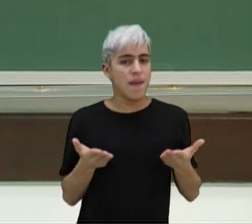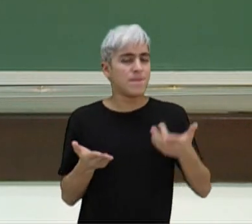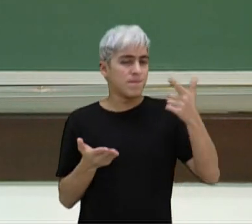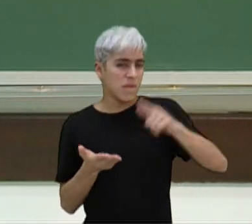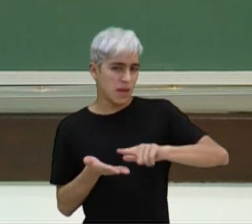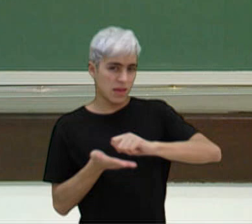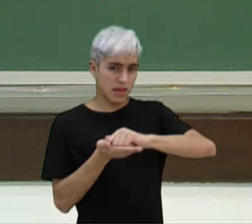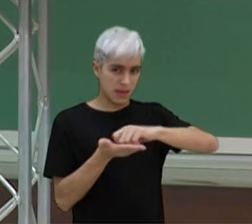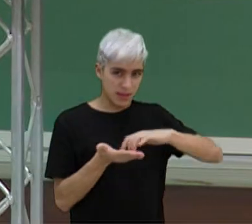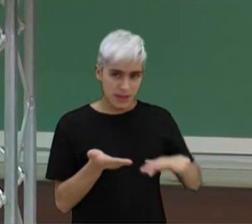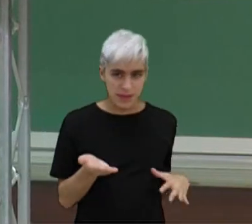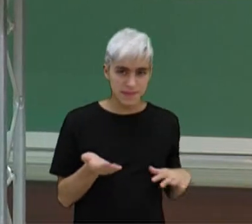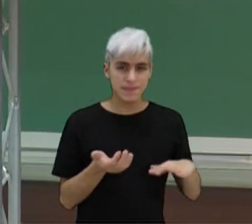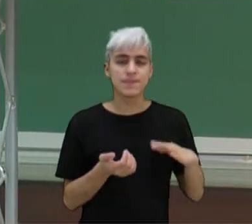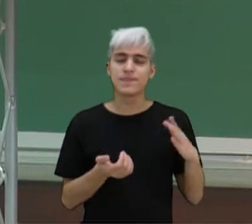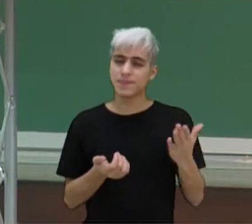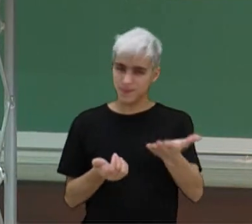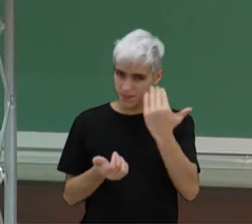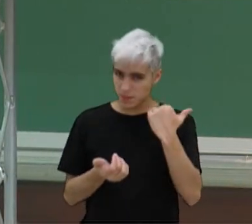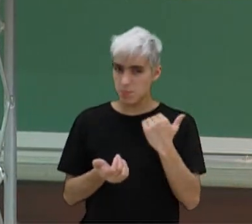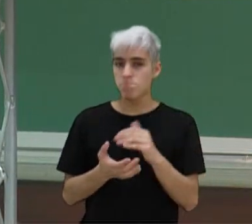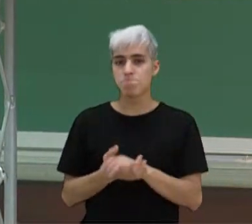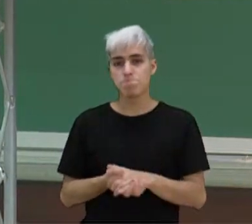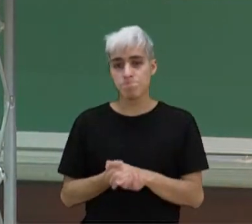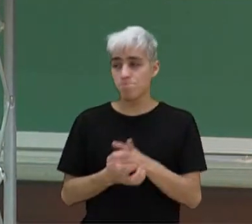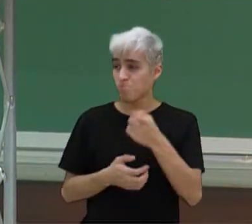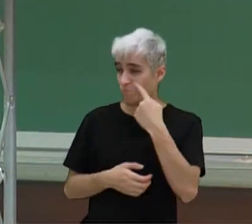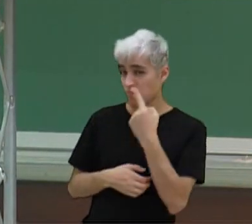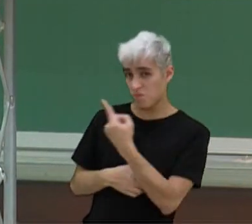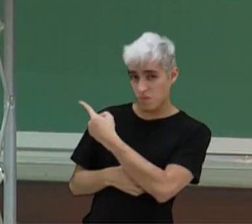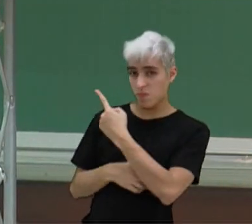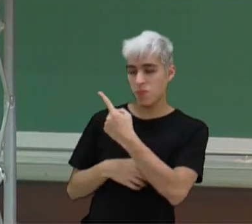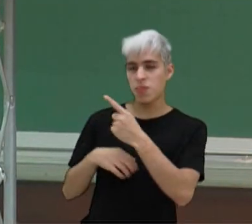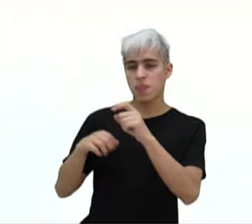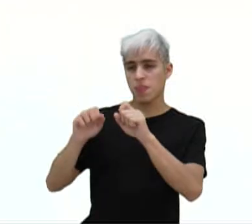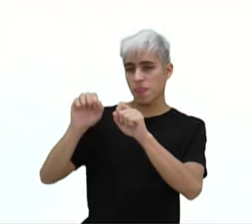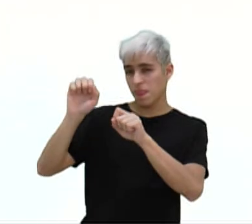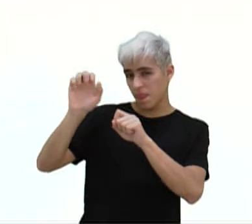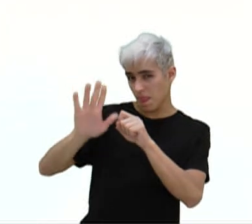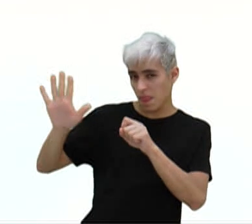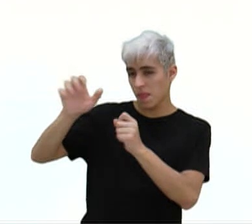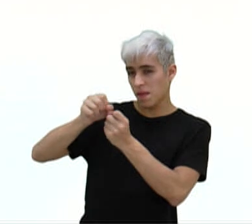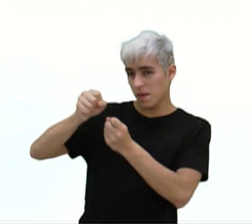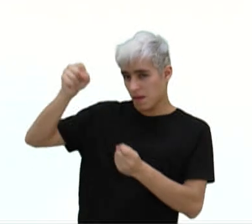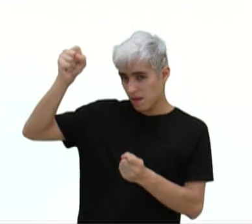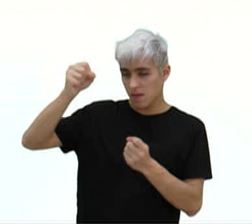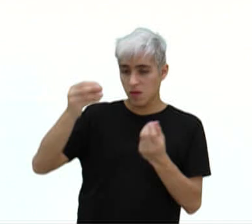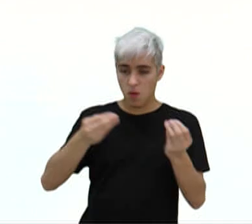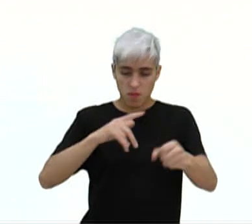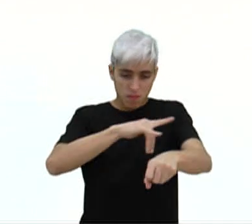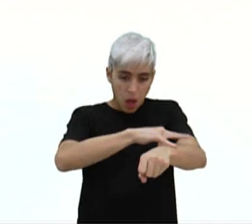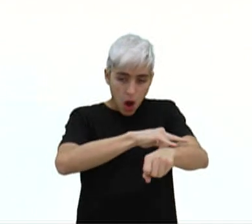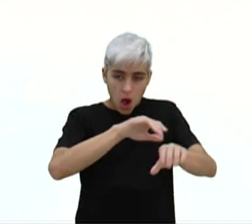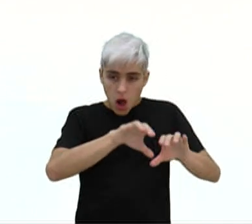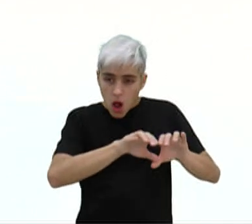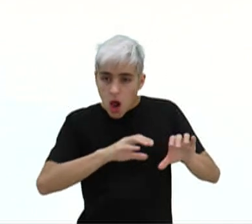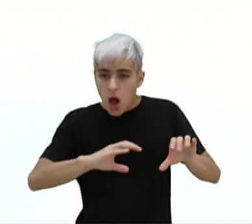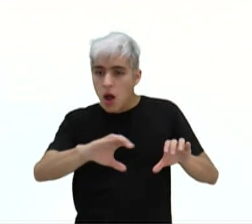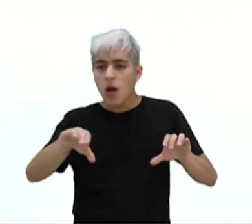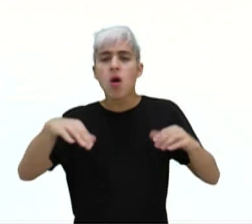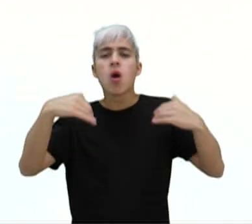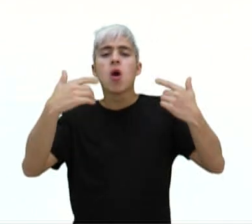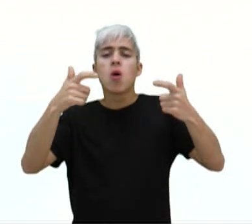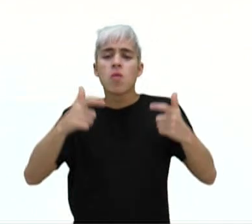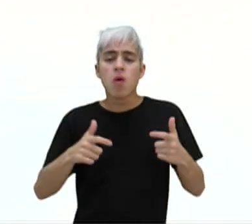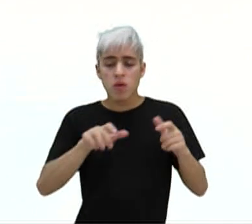uma atividade. Então, vamos lá. De acordo com o mapa da rede geral de esgotamento ou fossas ligadas à rede, qual região